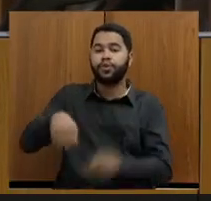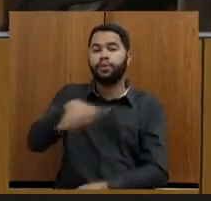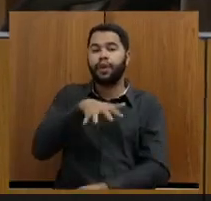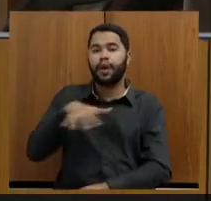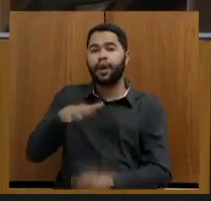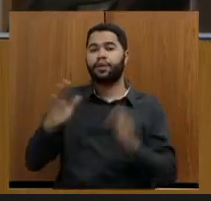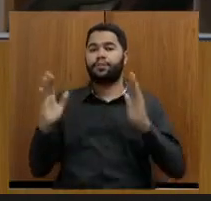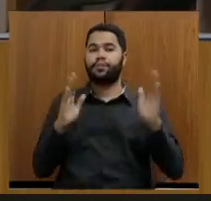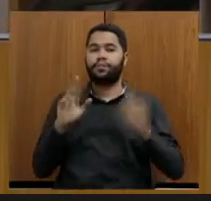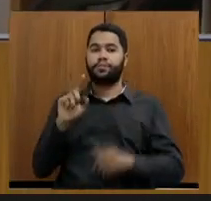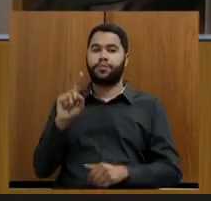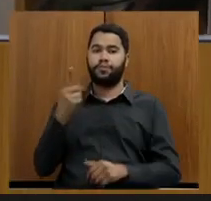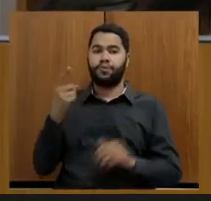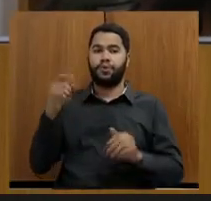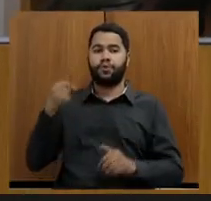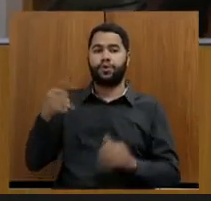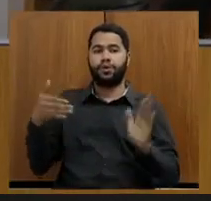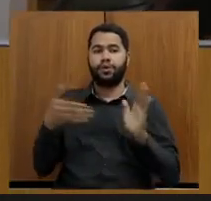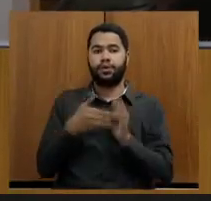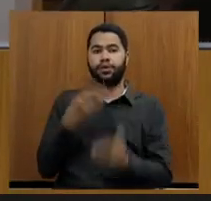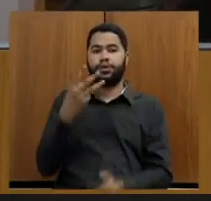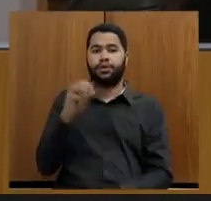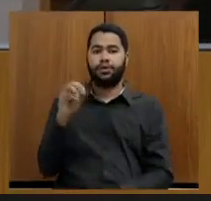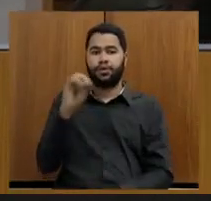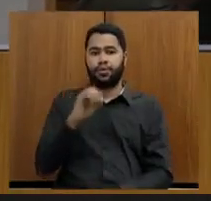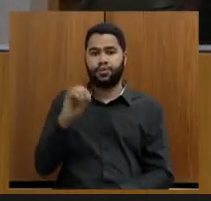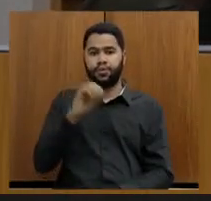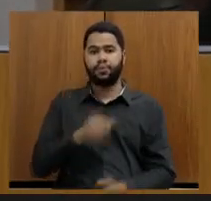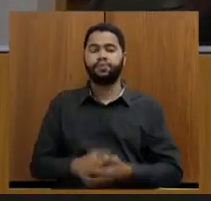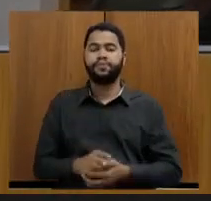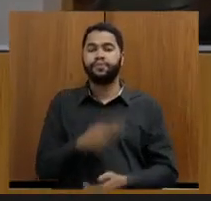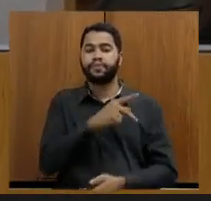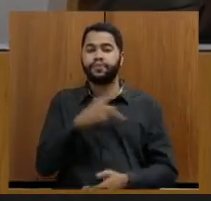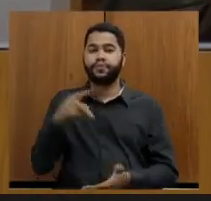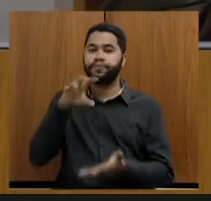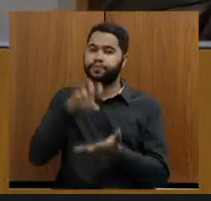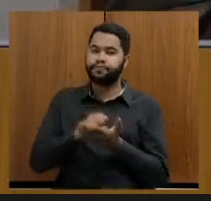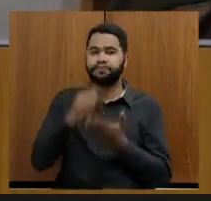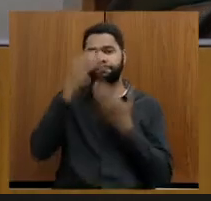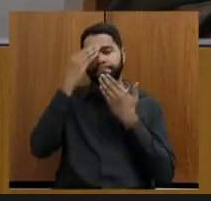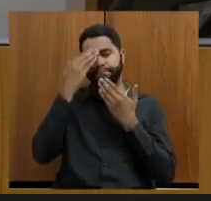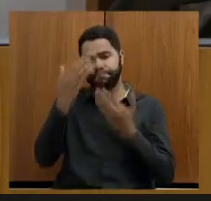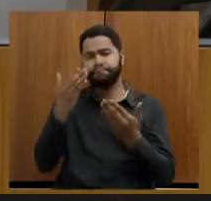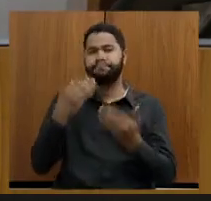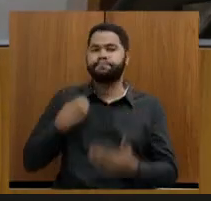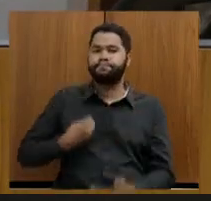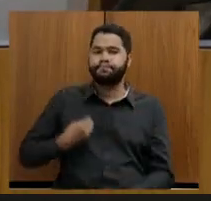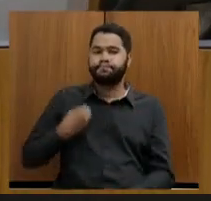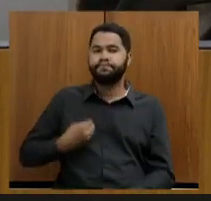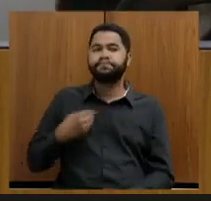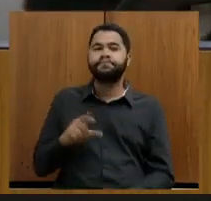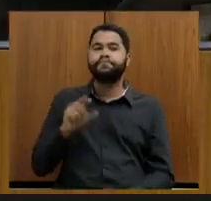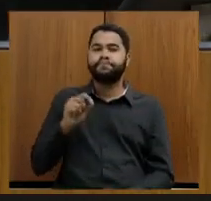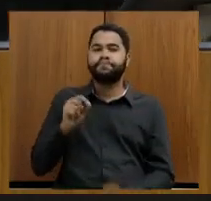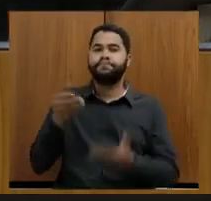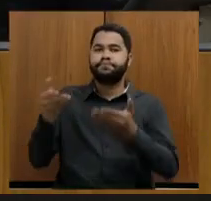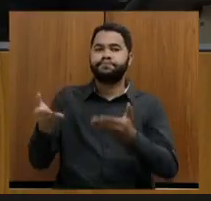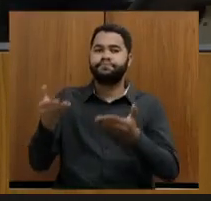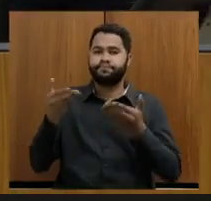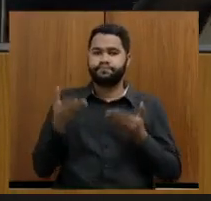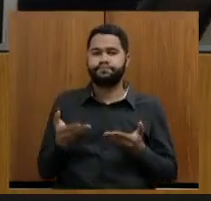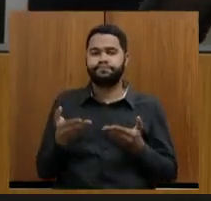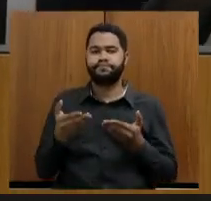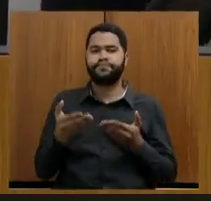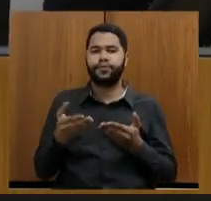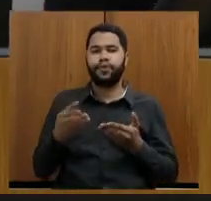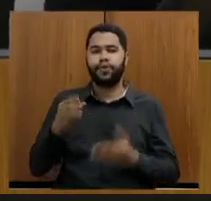Considerando o período de 1º de Janeiro a 30 de Outubro a presidência registro agradece a presença do convidado